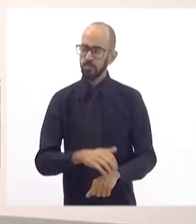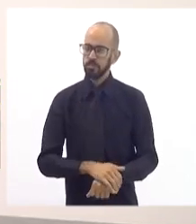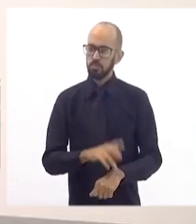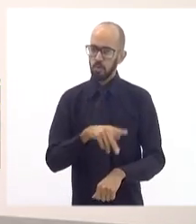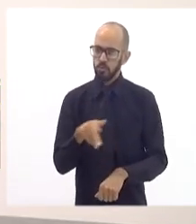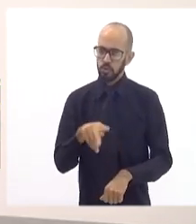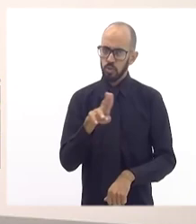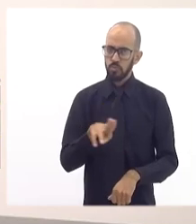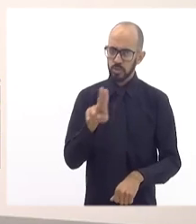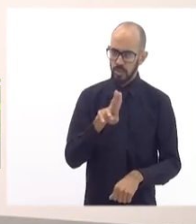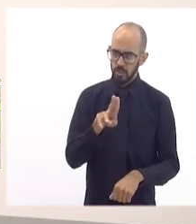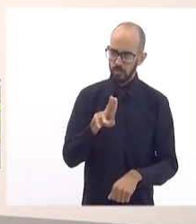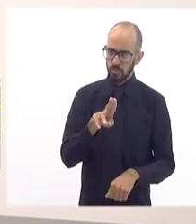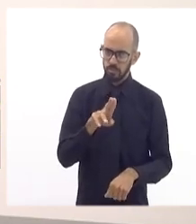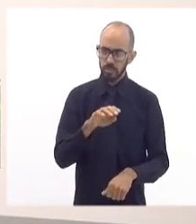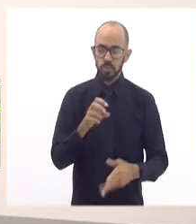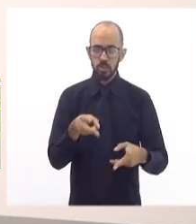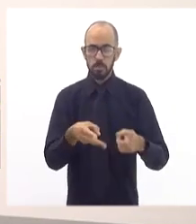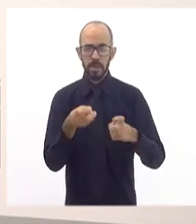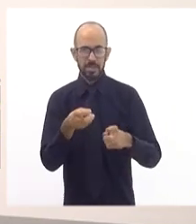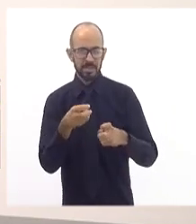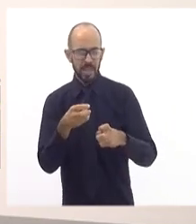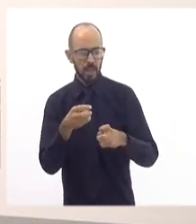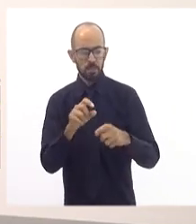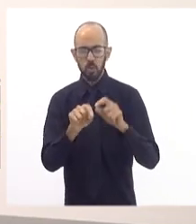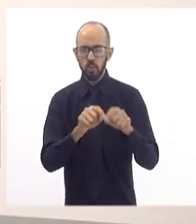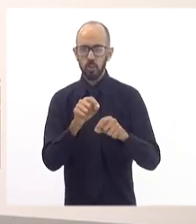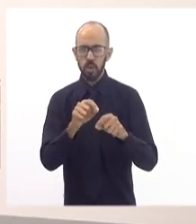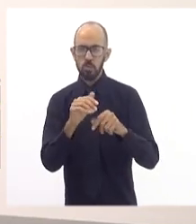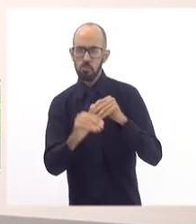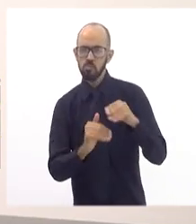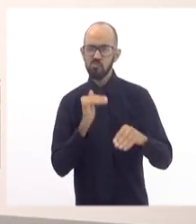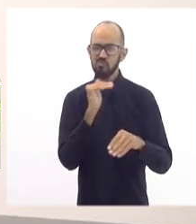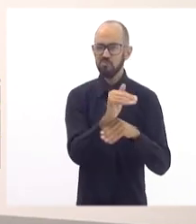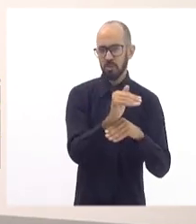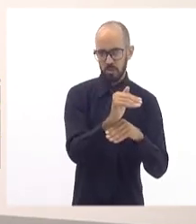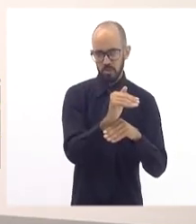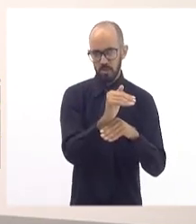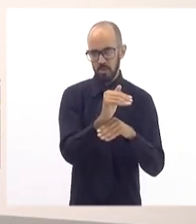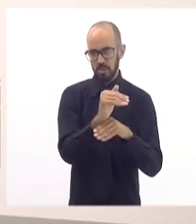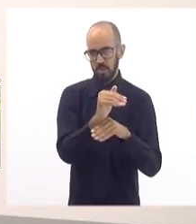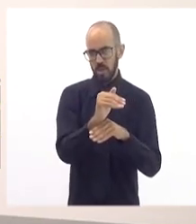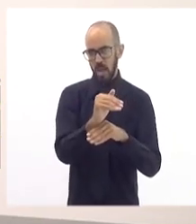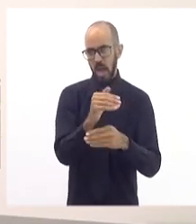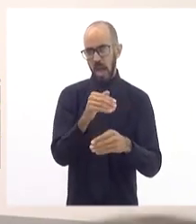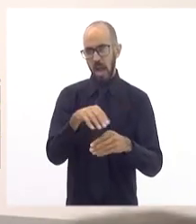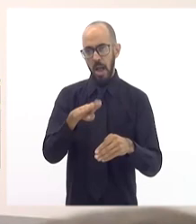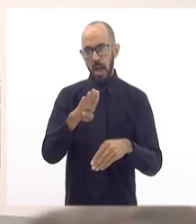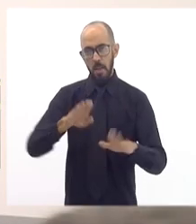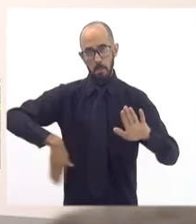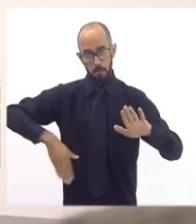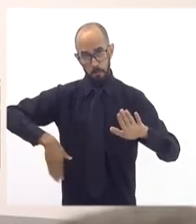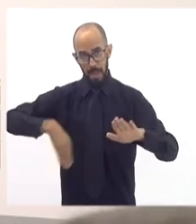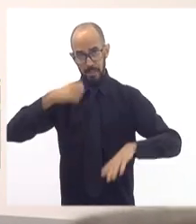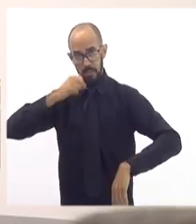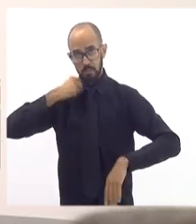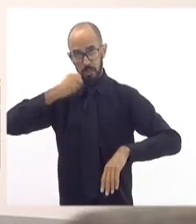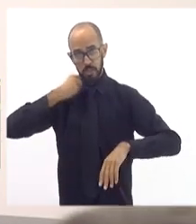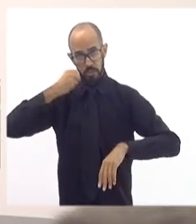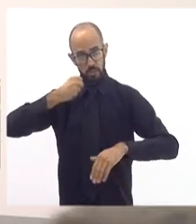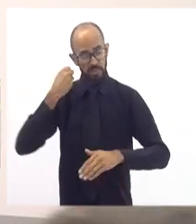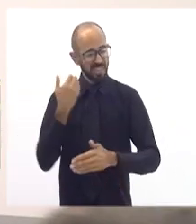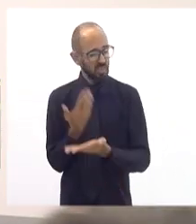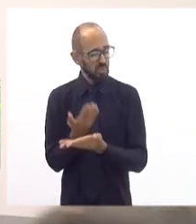realmente é um atropelamento a Baía de Sepetiba Sepetiba é uma das áreas mais bem estudadas onde diversas